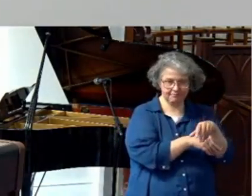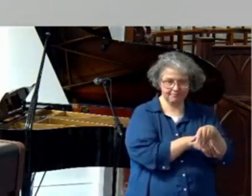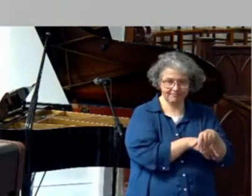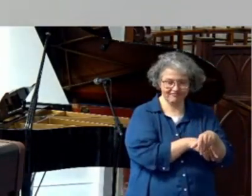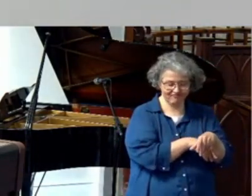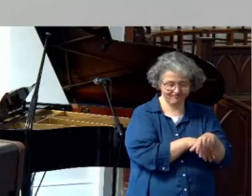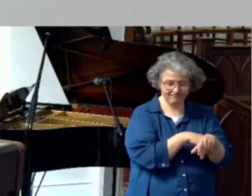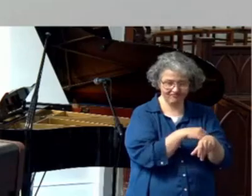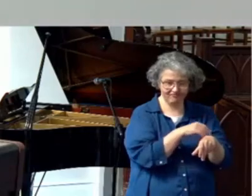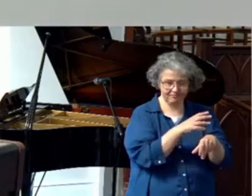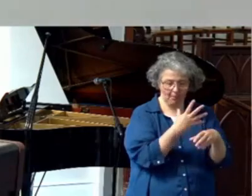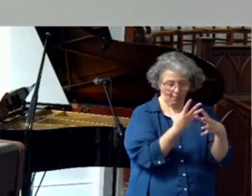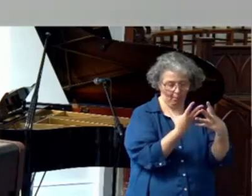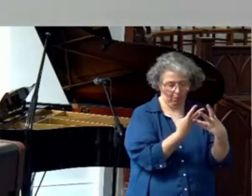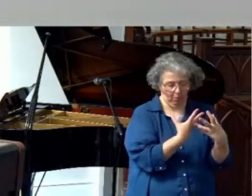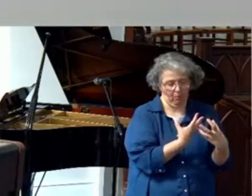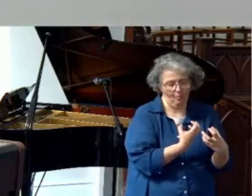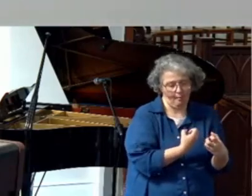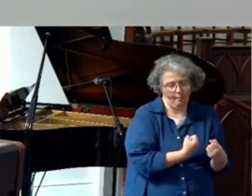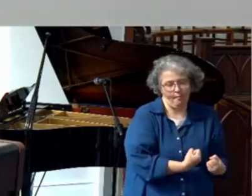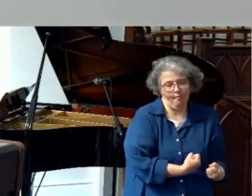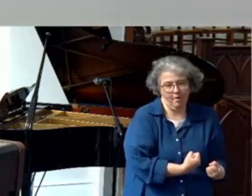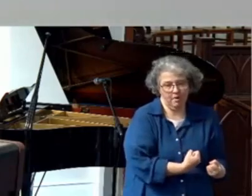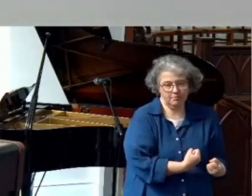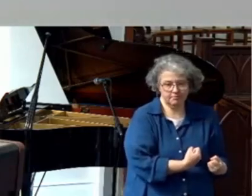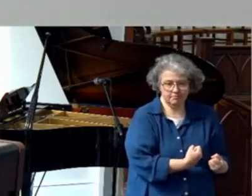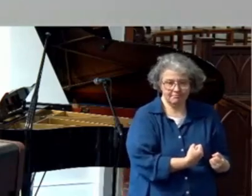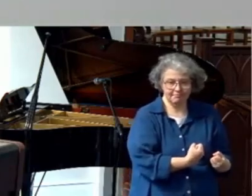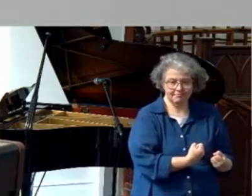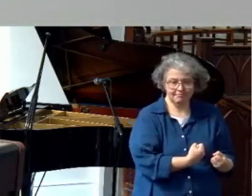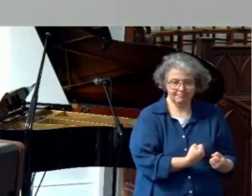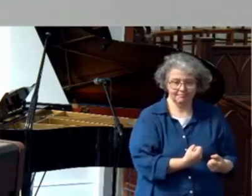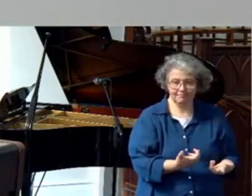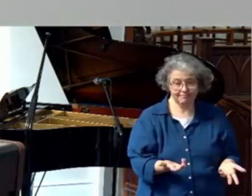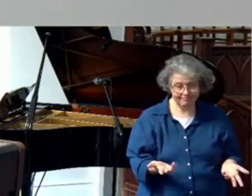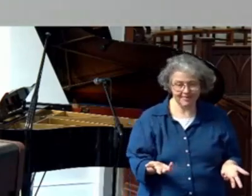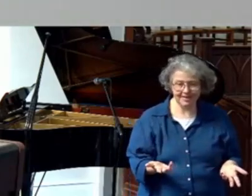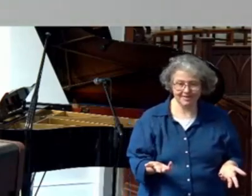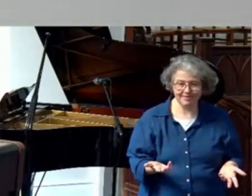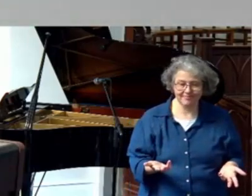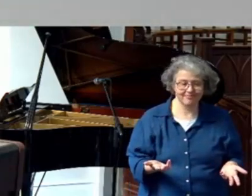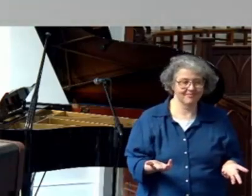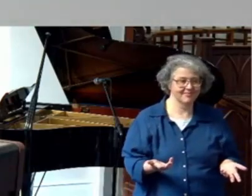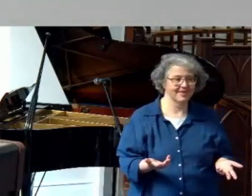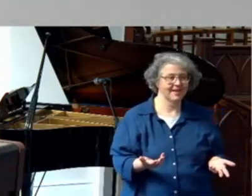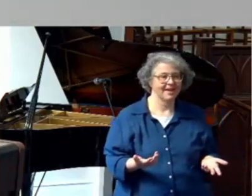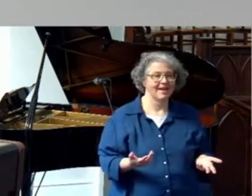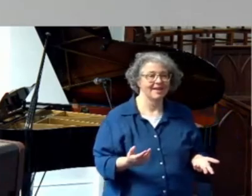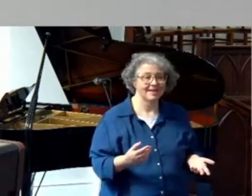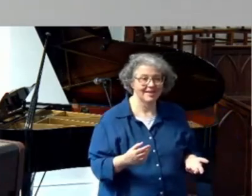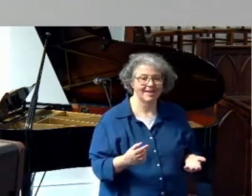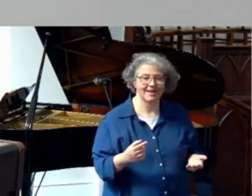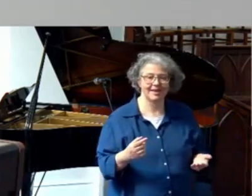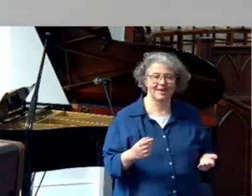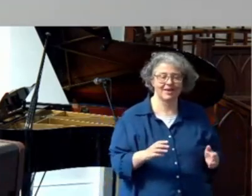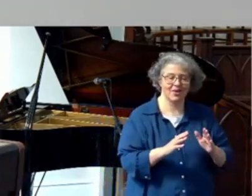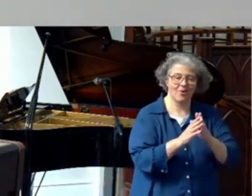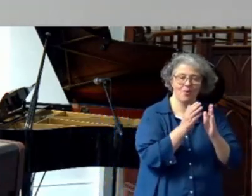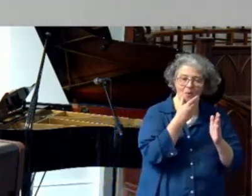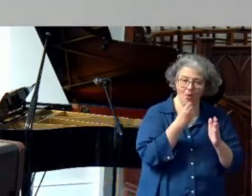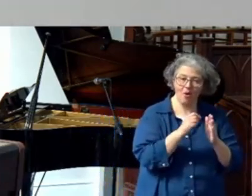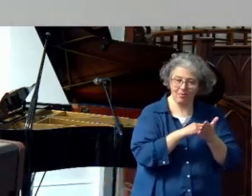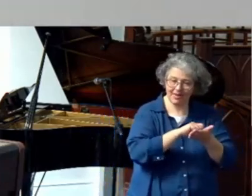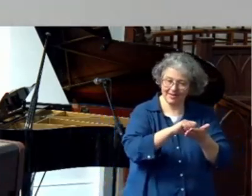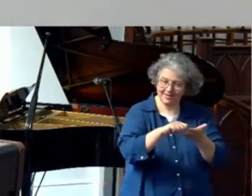Jonathan Edwards escreveu um sermão, na verdade, depois isso virou uma obra. O título é A Mão de Deus na Vida Humana.